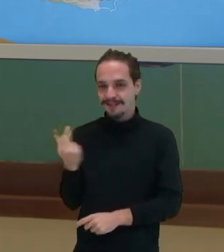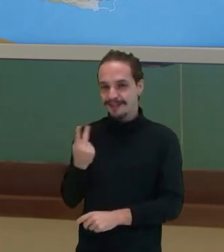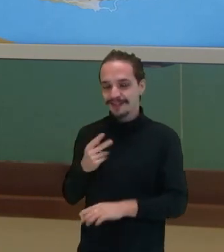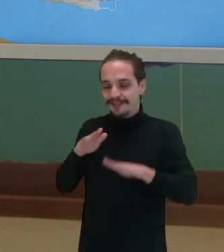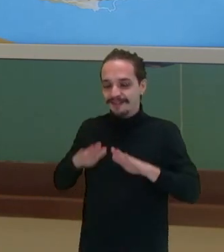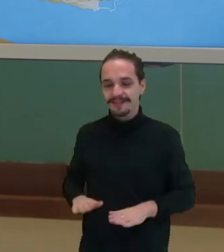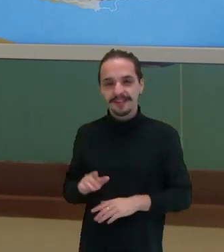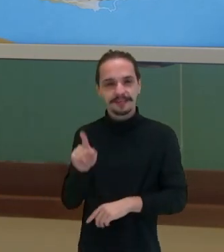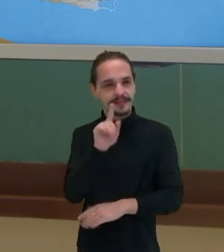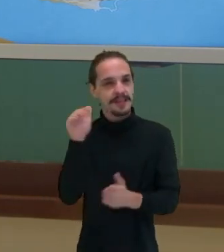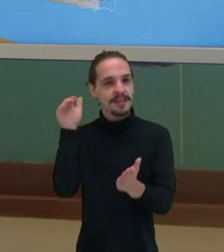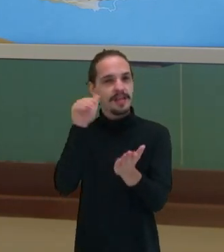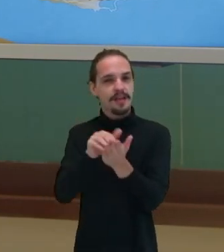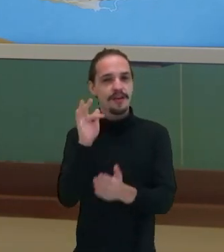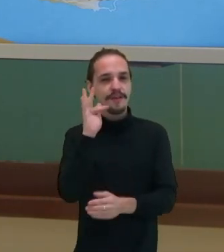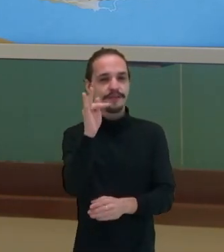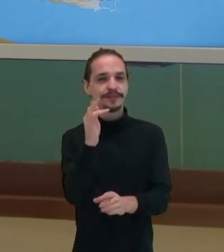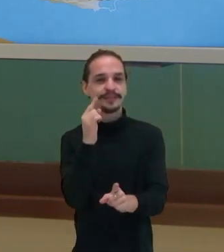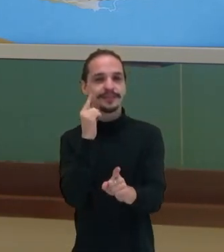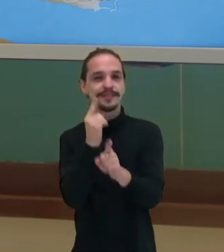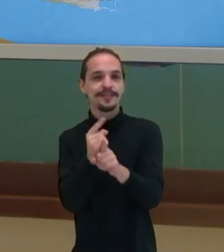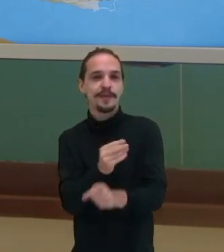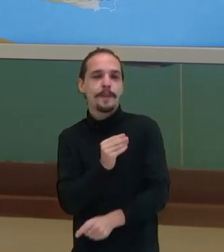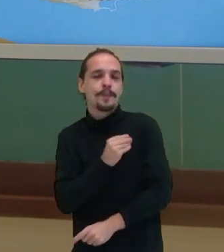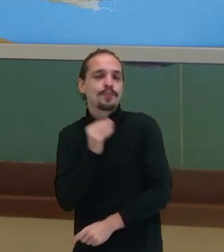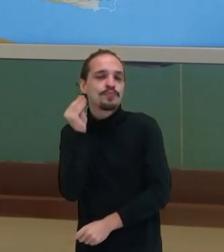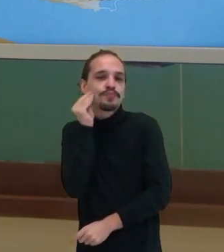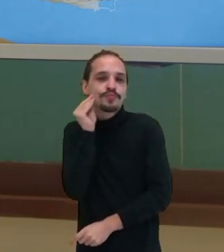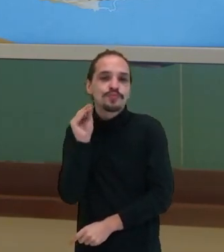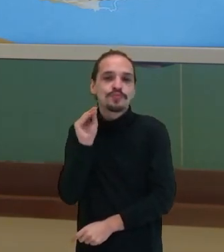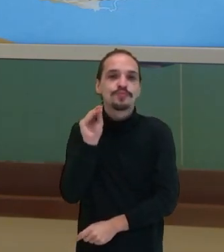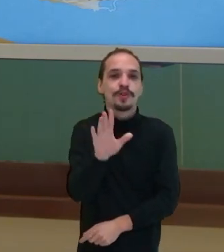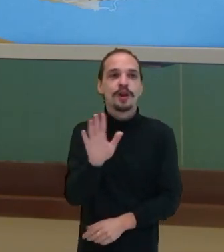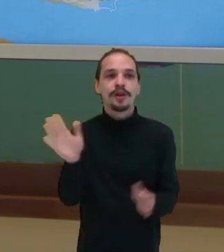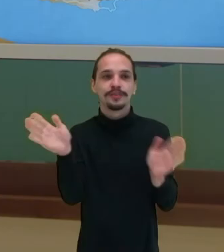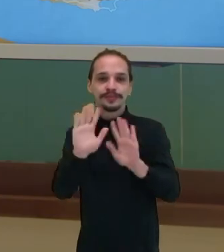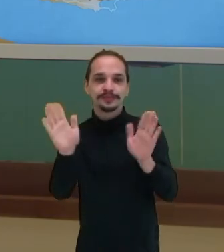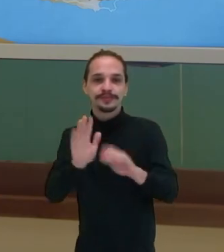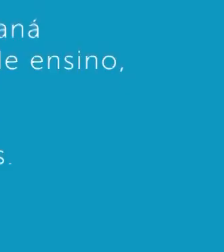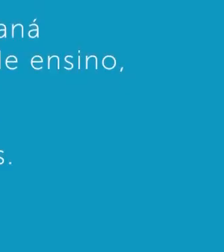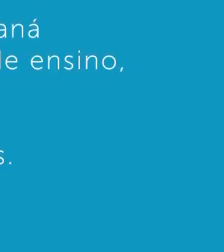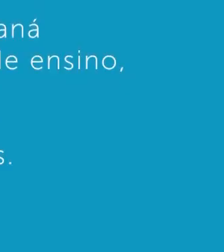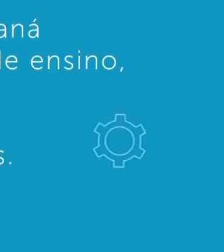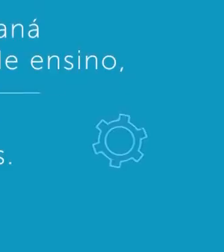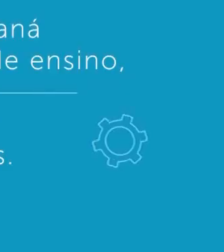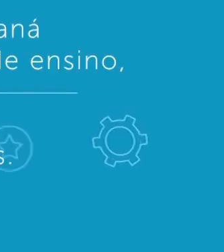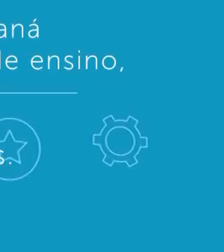Até breve, um beijo gigante no coração de vocês. Uou!